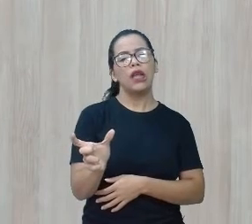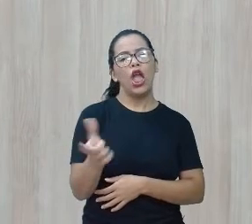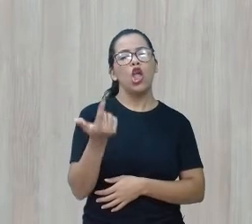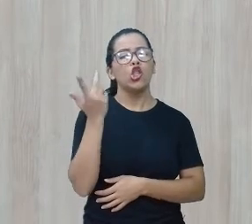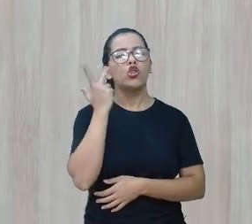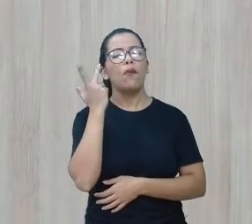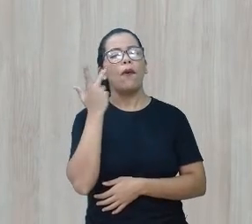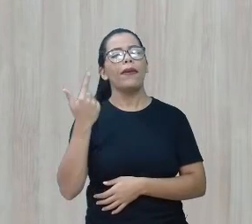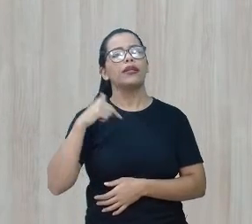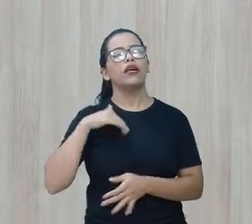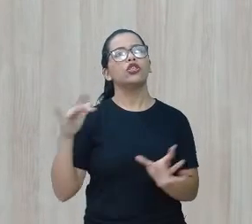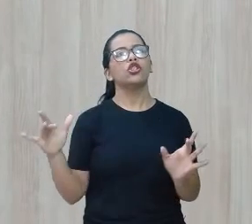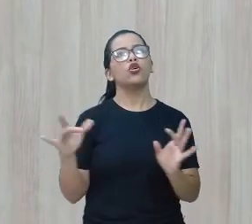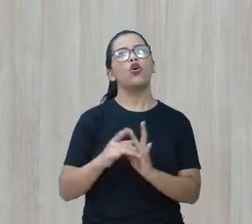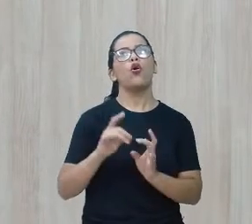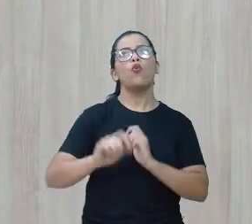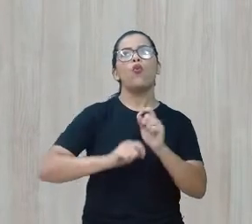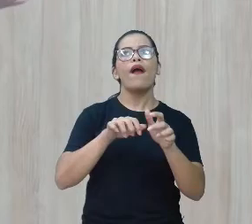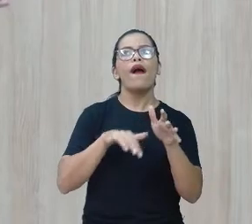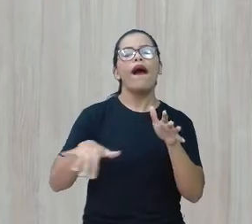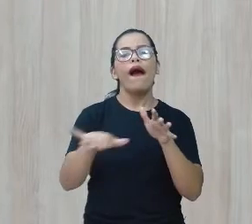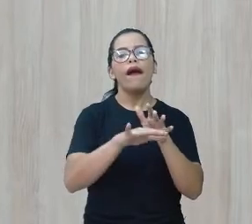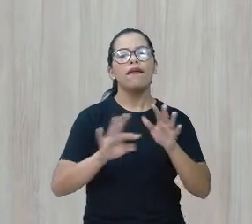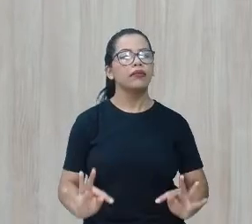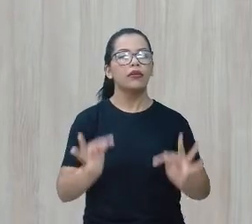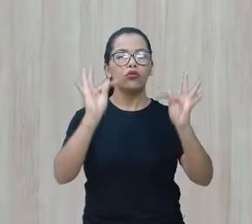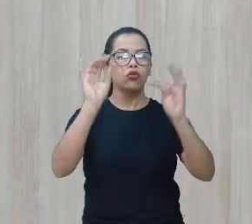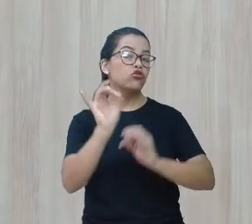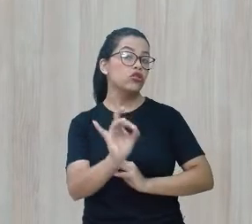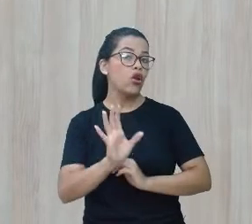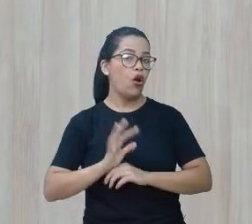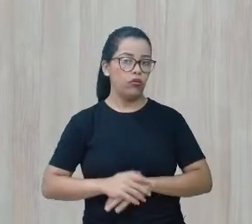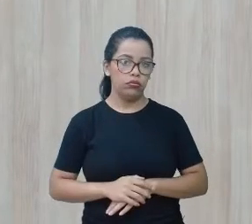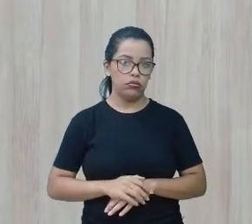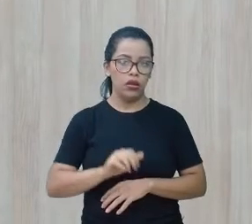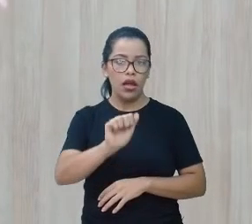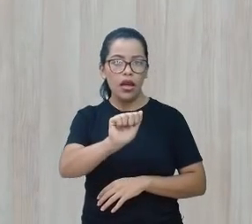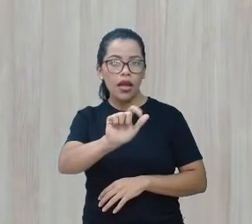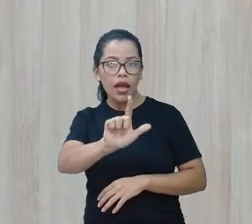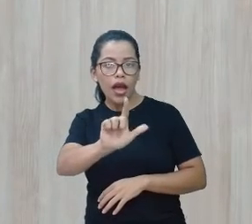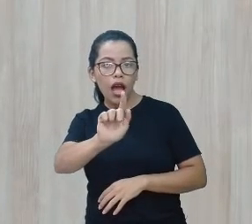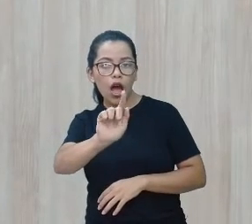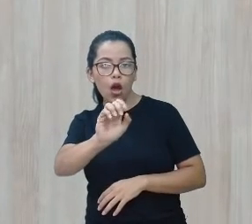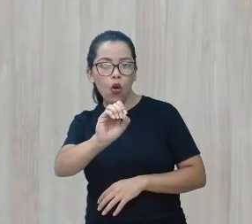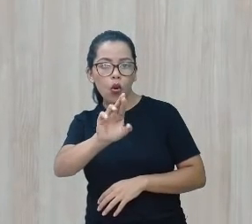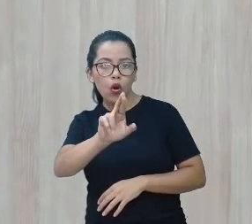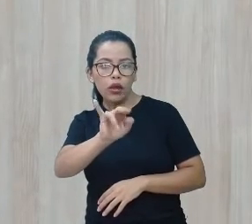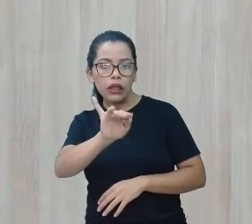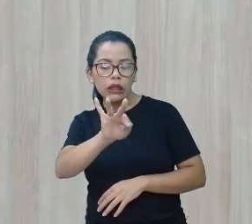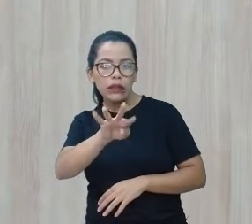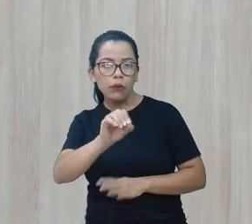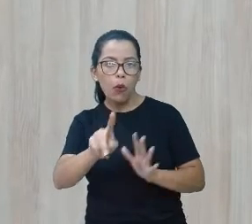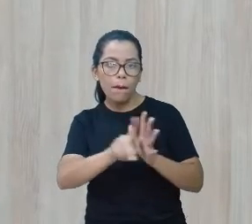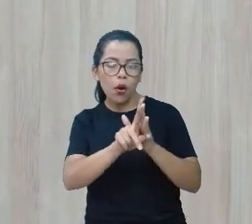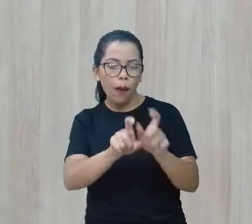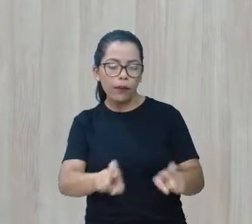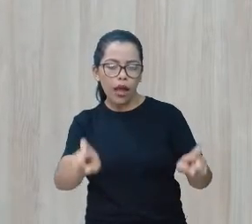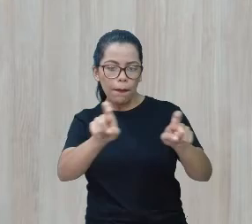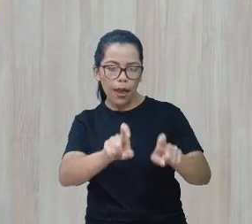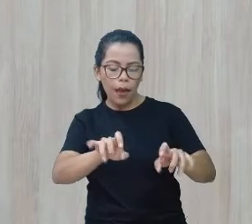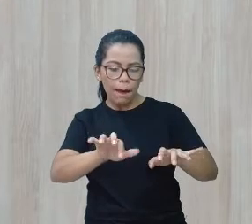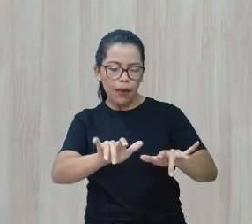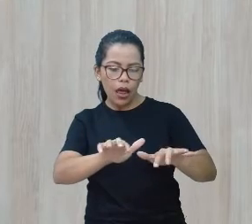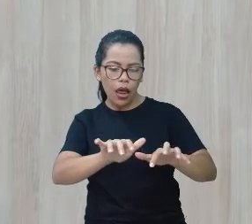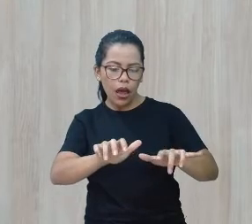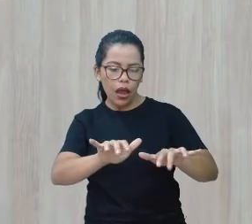é associada à área da tecnologia apenas, Algoritmo computacional, como que o